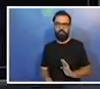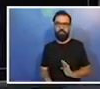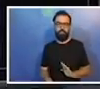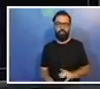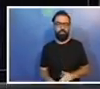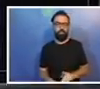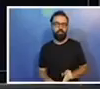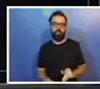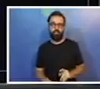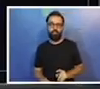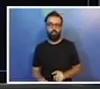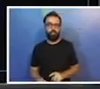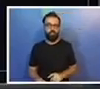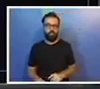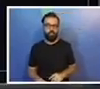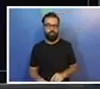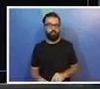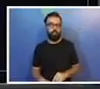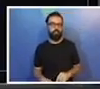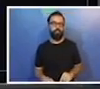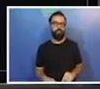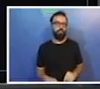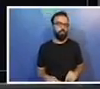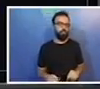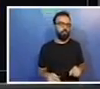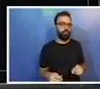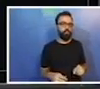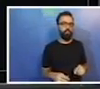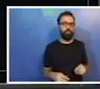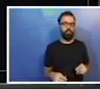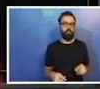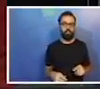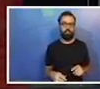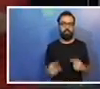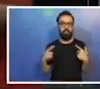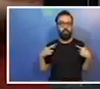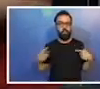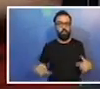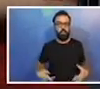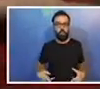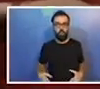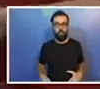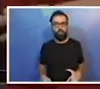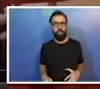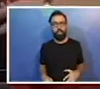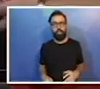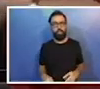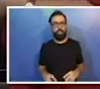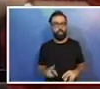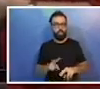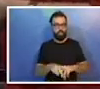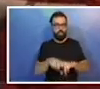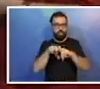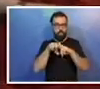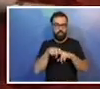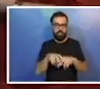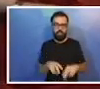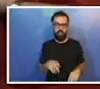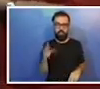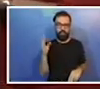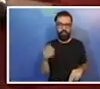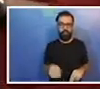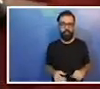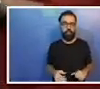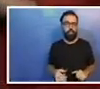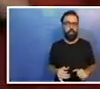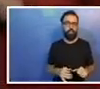silvestres. Isso é uma interferência humana, tá? E olha, em uma cadeia alimentar, os nutrientes e a